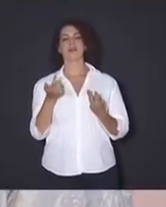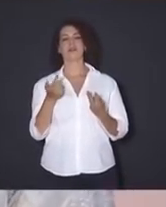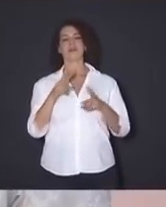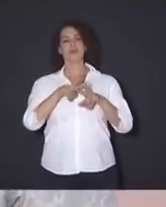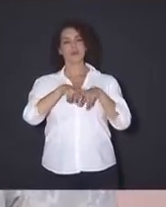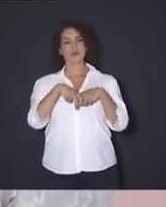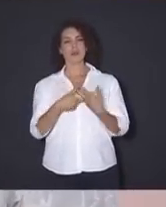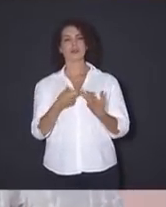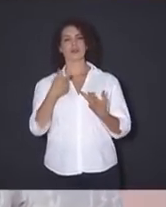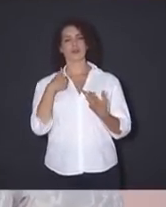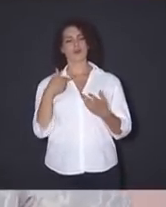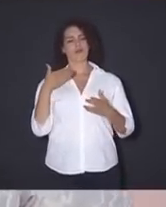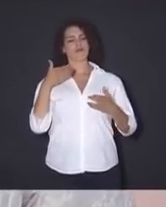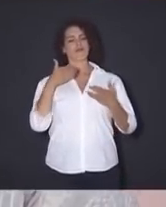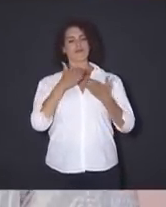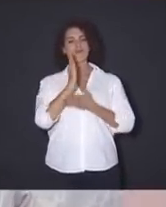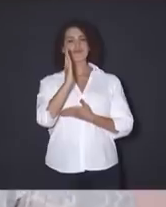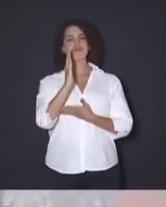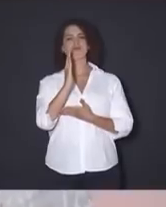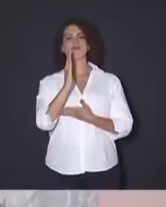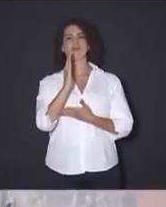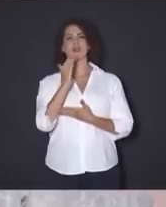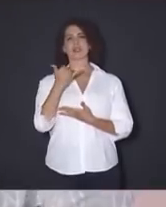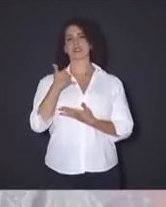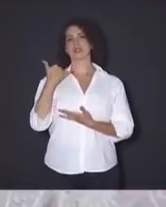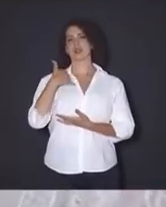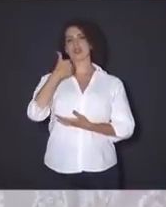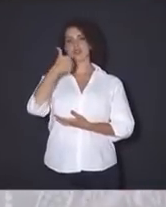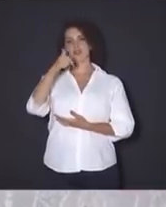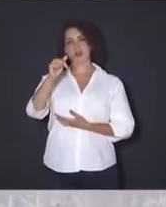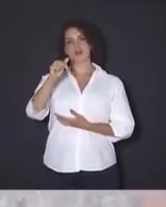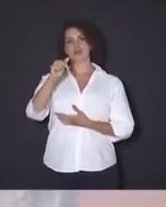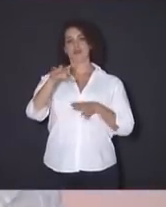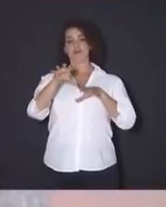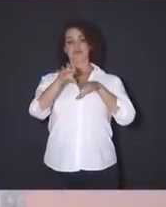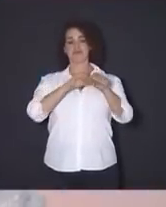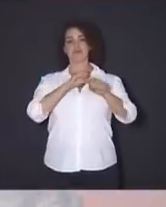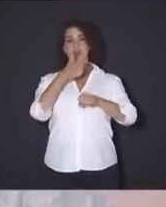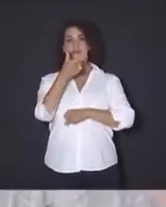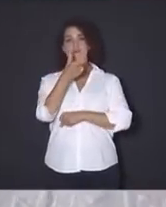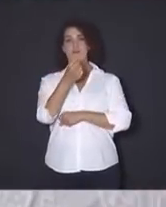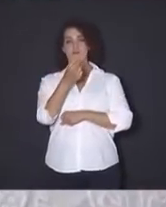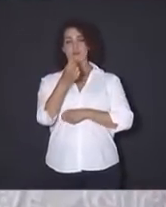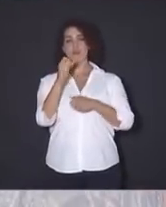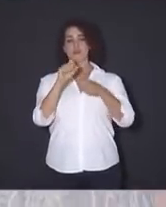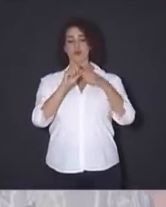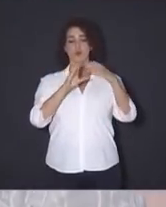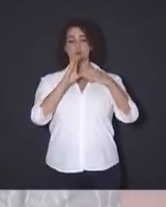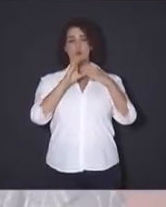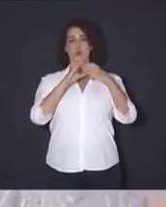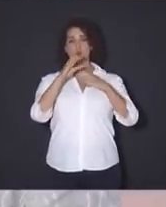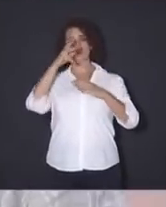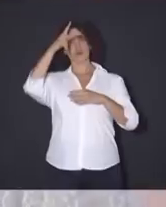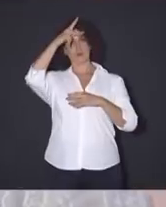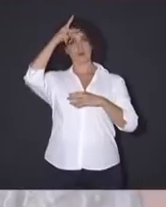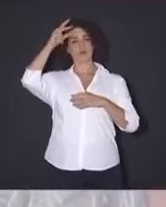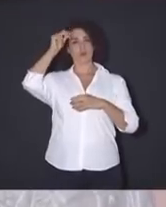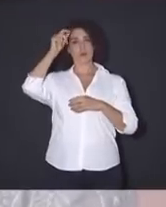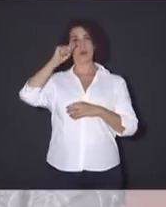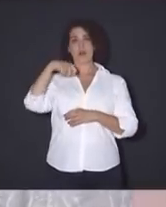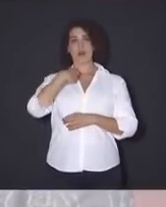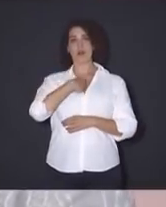oportunidade entrei na universidade eu tinha que 17 anos saí com 20 fiz um concurso da prefeitura nem eu sou auditor